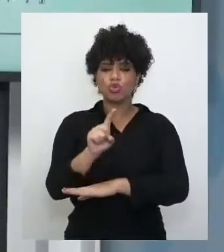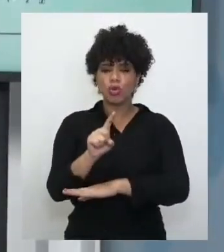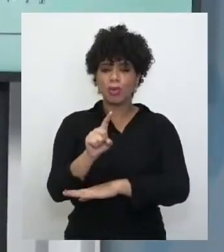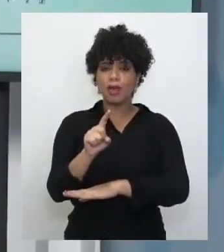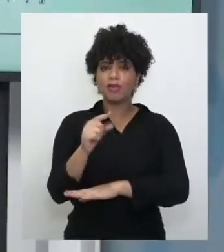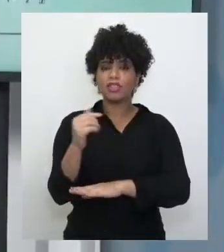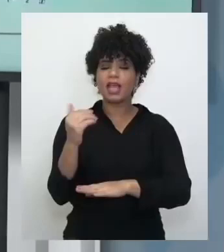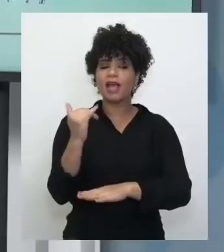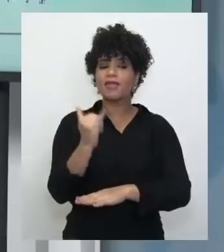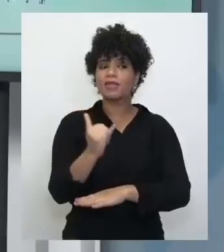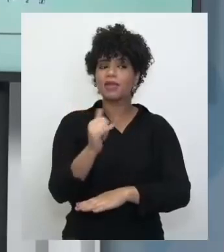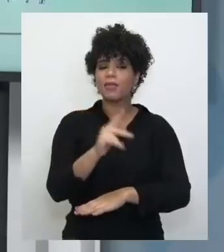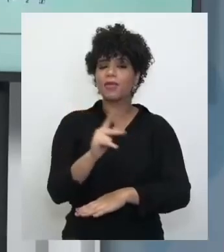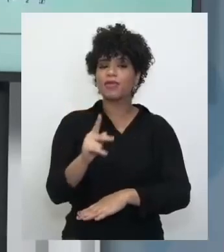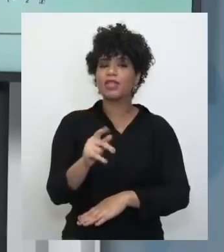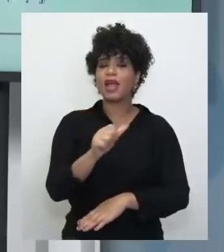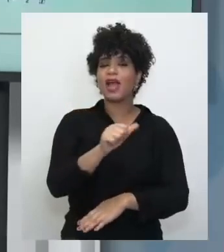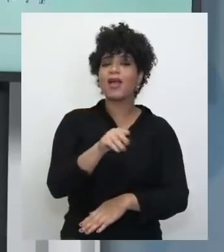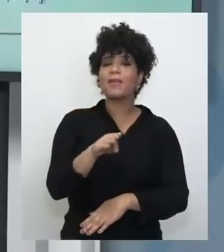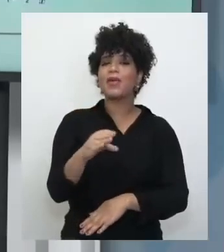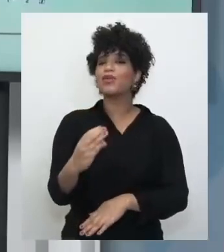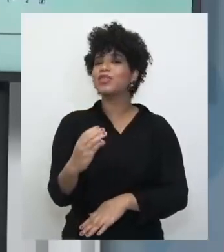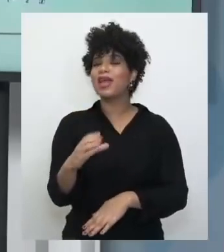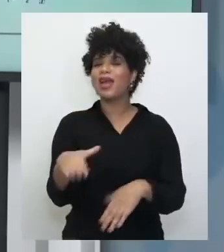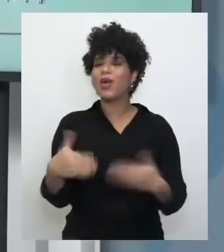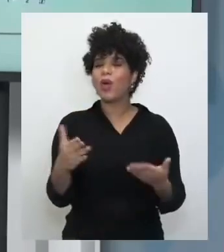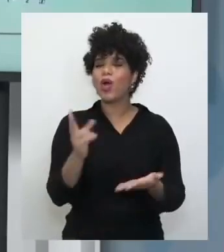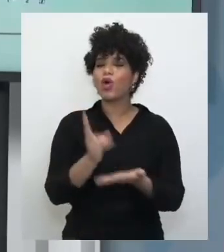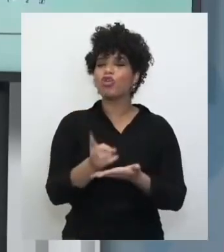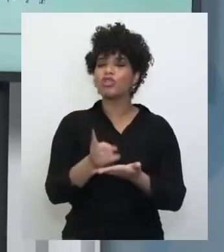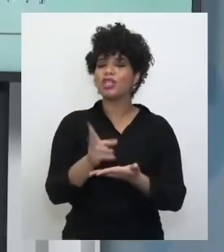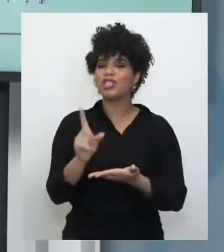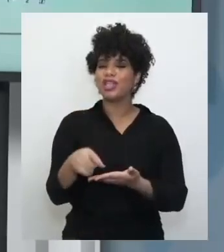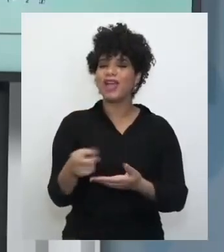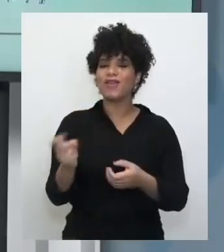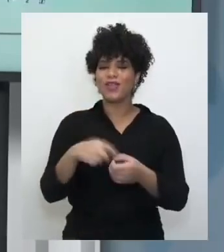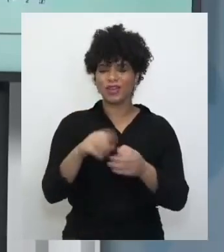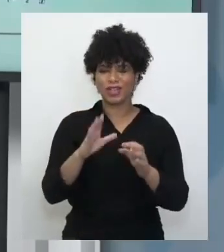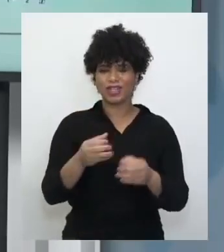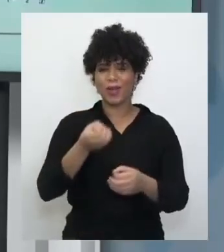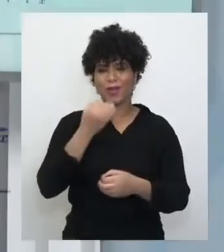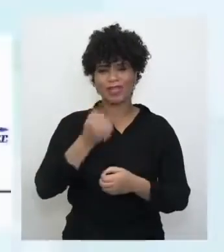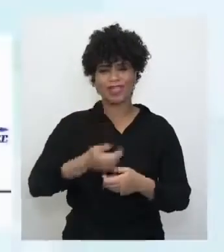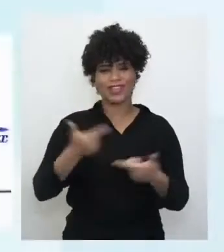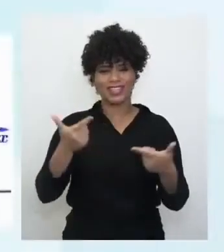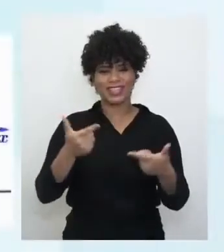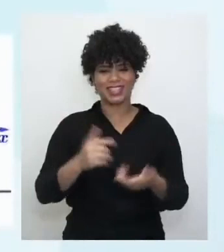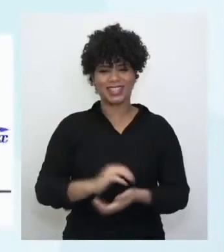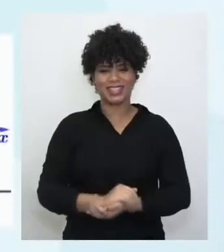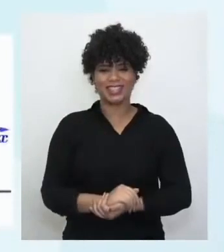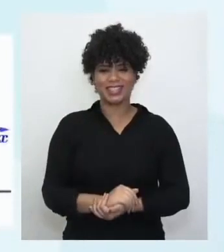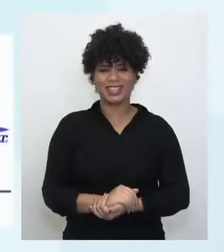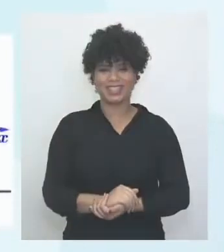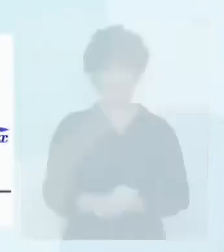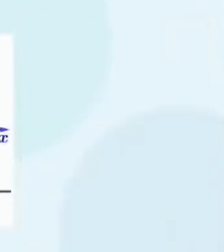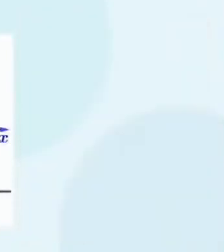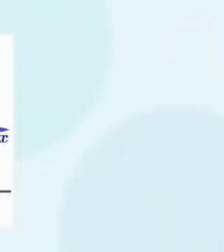professor qual letra A, B ou C é uma função constante. Já voltamos, boa sorte!